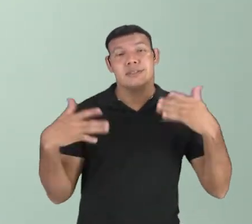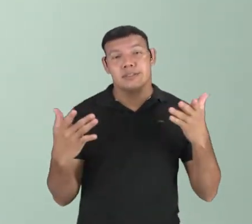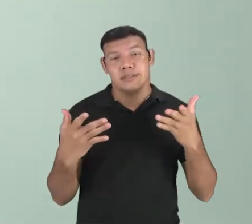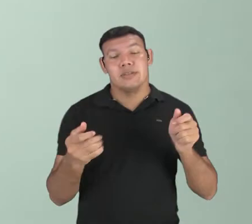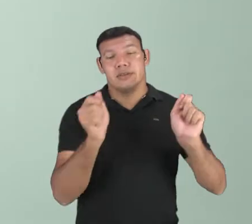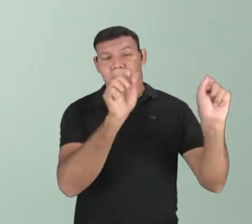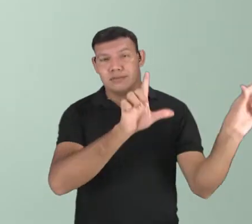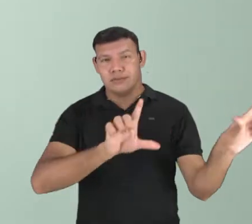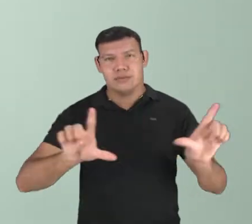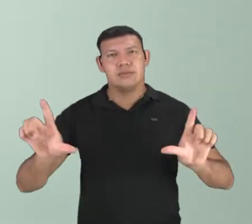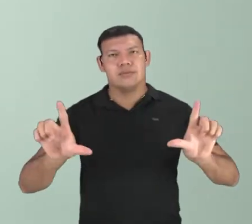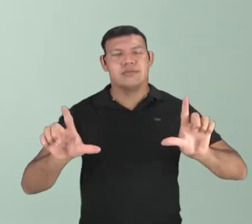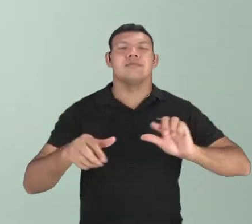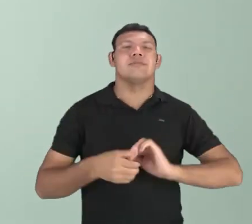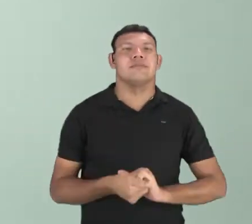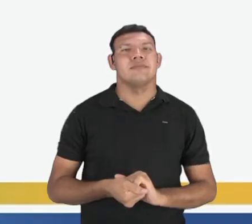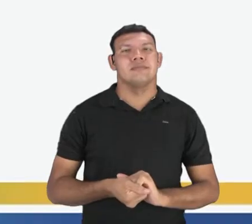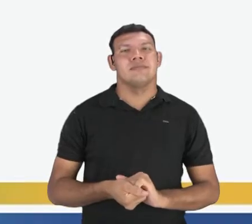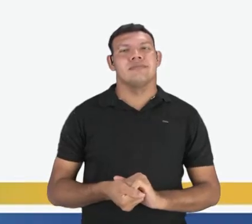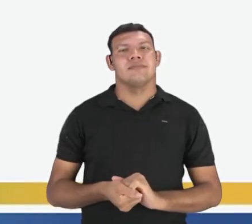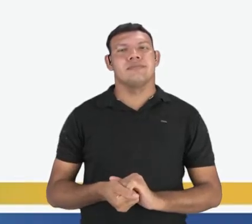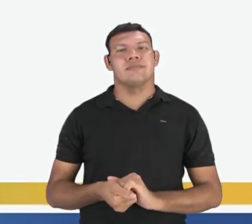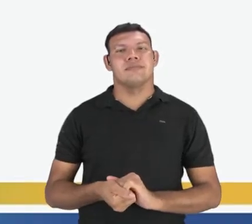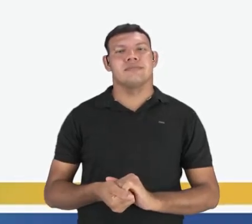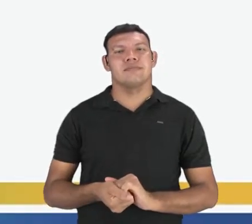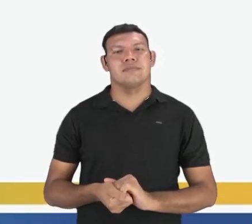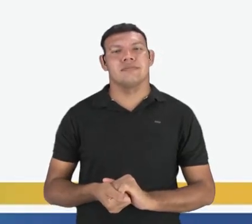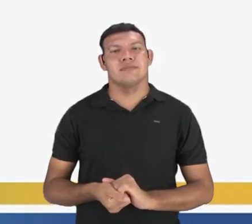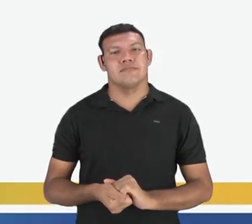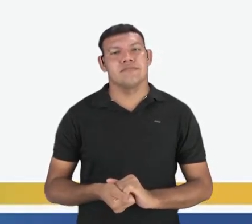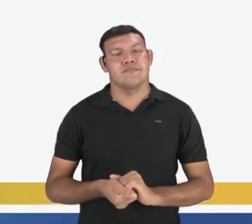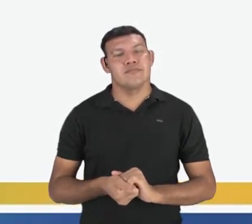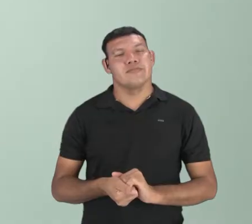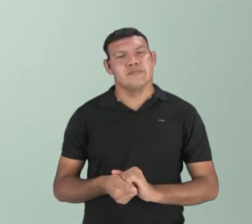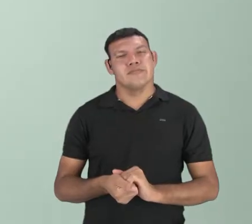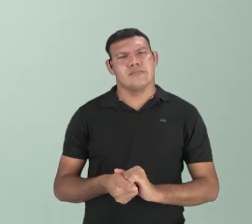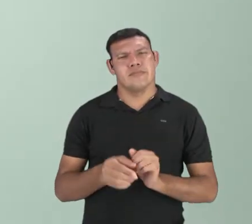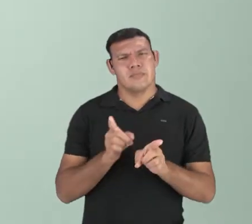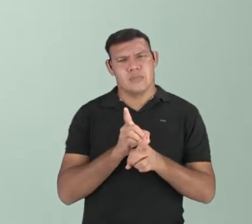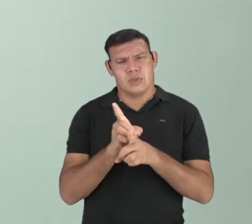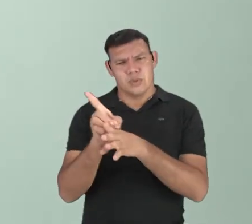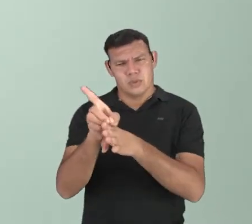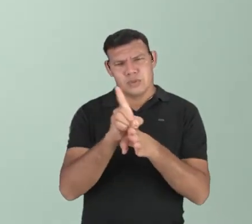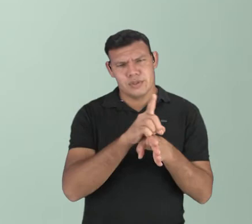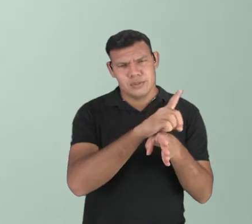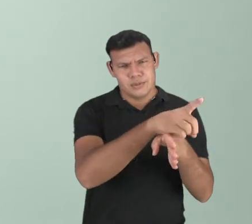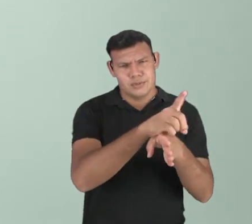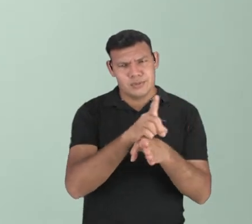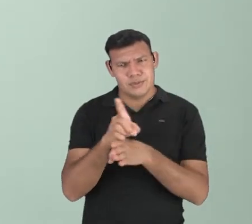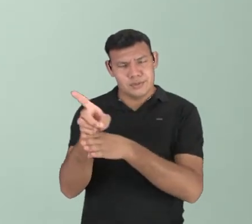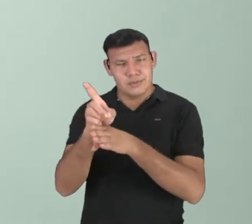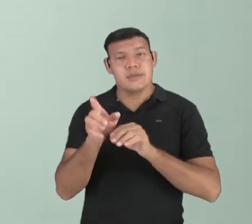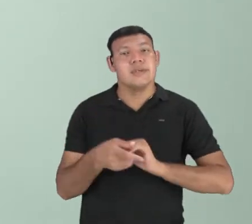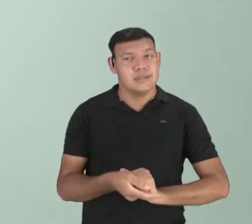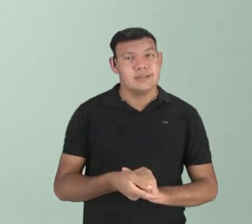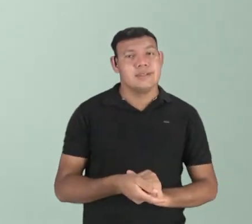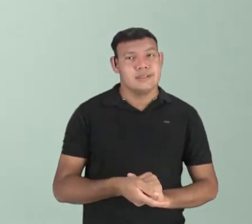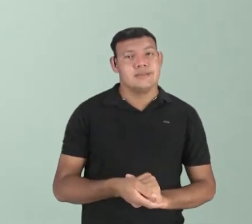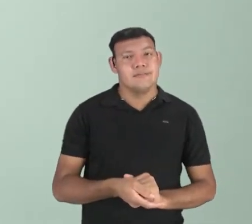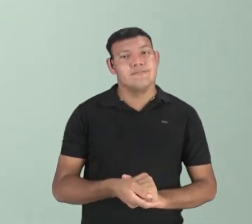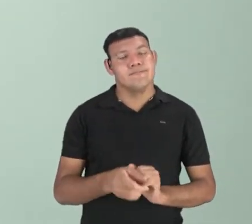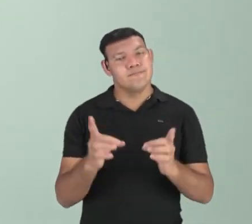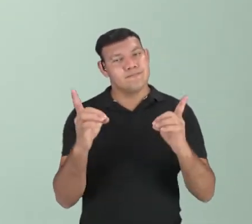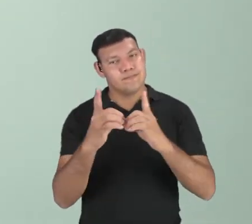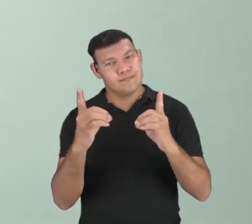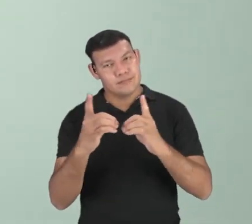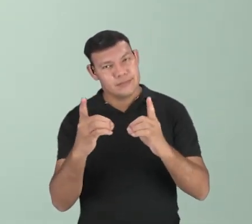de compartilhar com vocês aí o nosso slide, que vai ser o nosso condutor, né? Didaticamente é interessante a gente estar vendo o